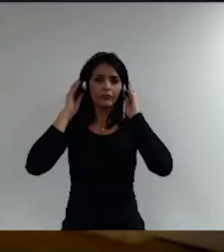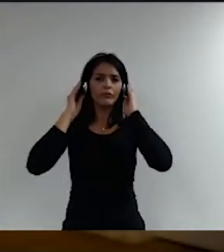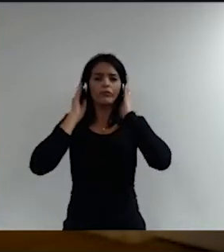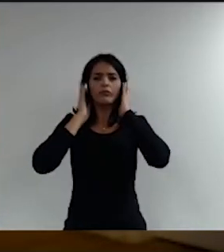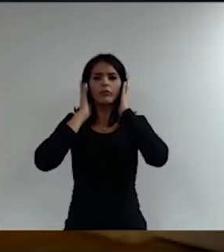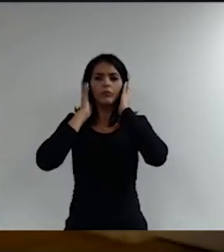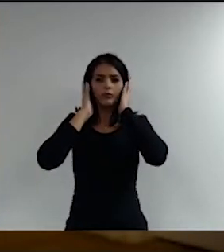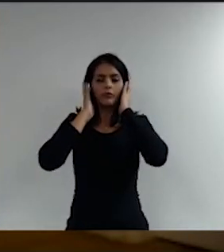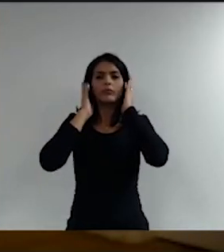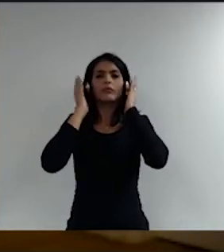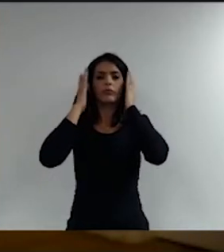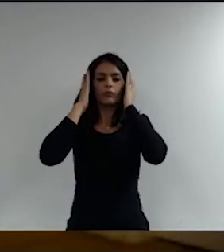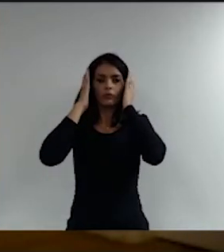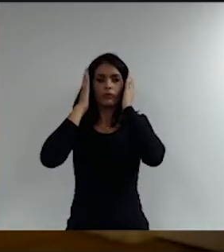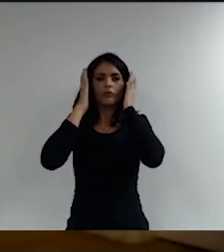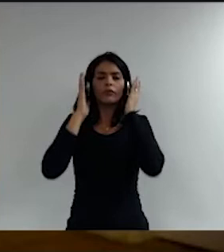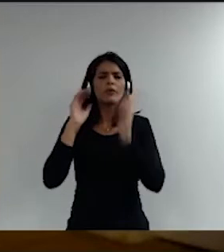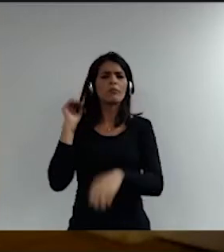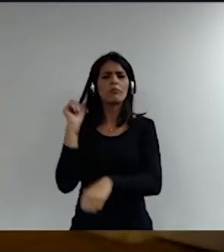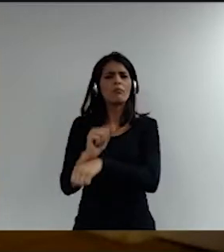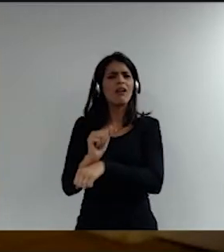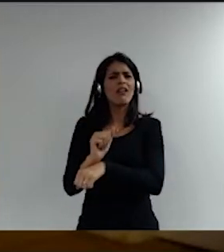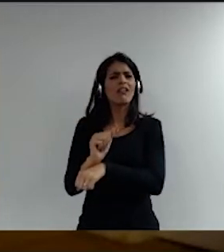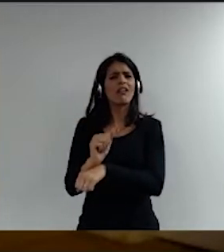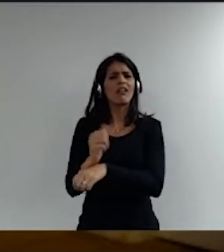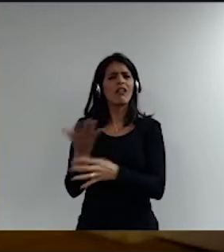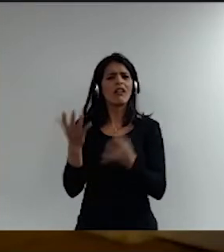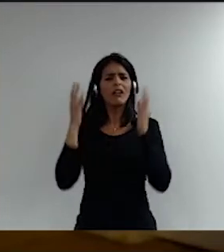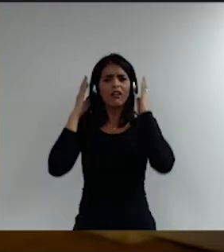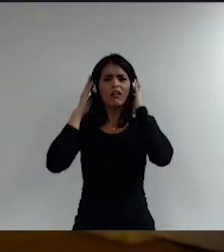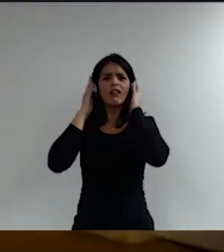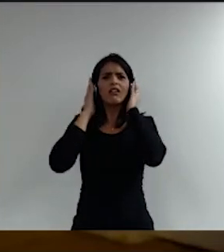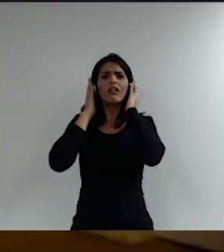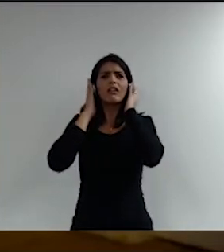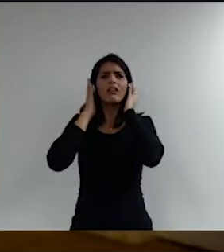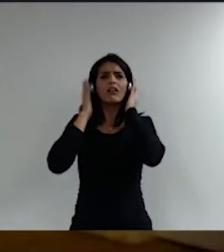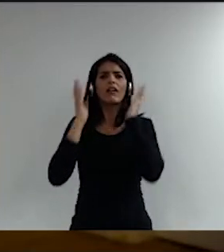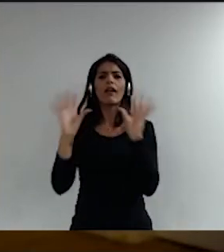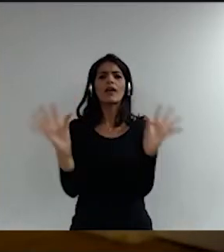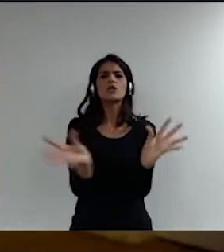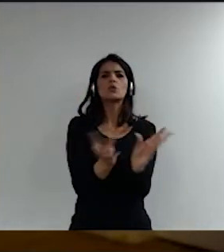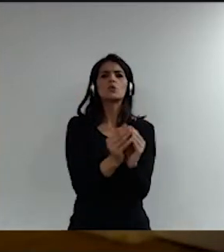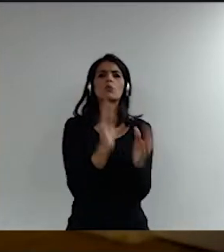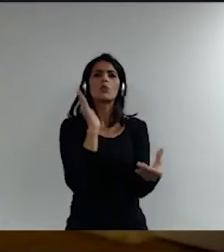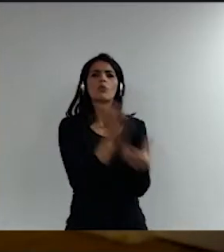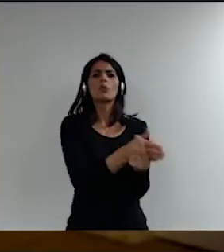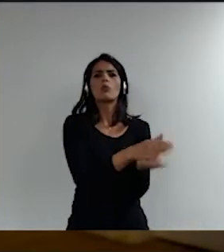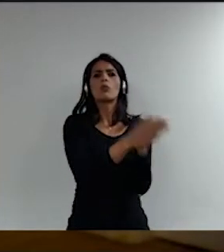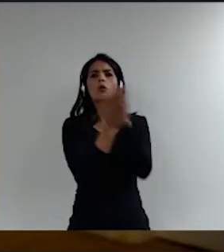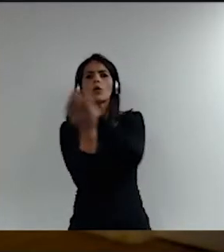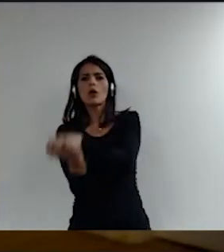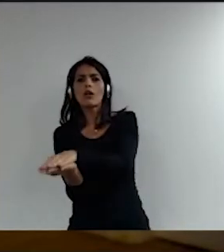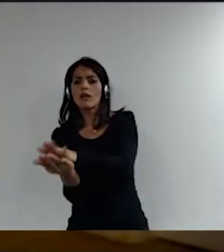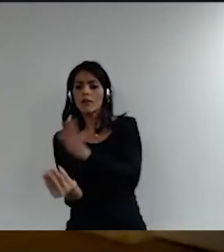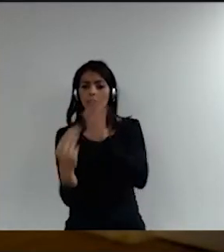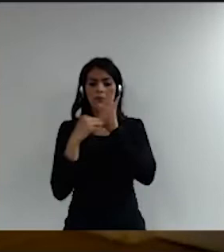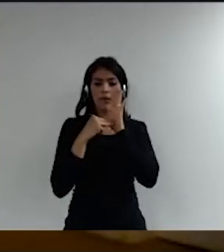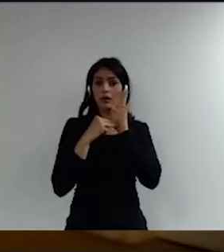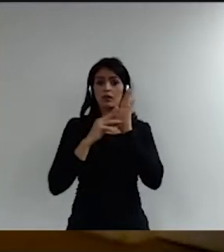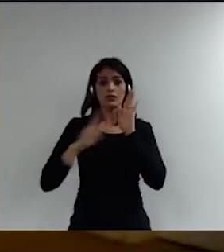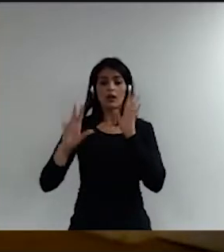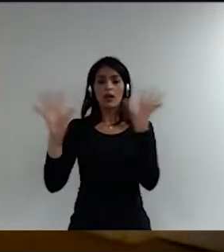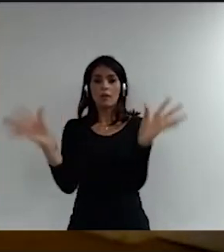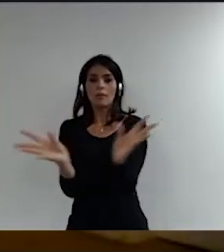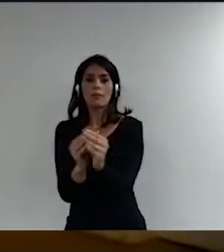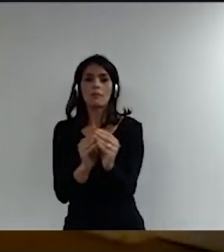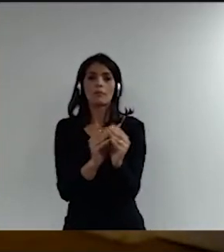precisamos voltar esse tempo, parar de querer fazer um resumo do processo com a emenda, que a emenda é uma síntese da tese